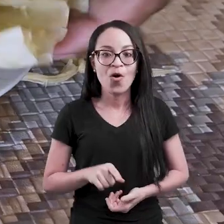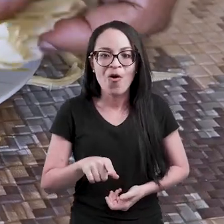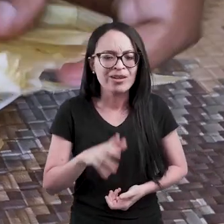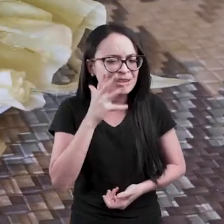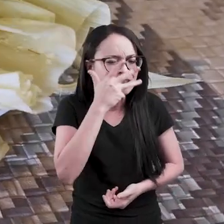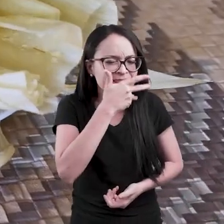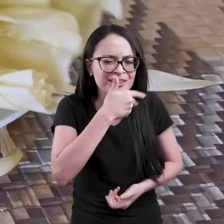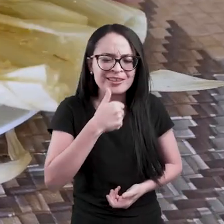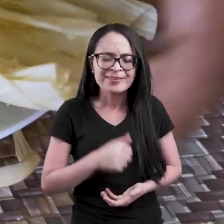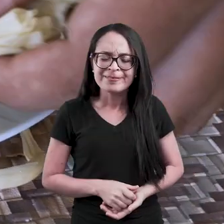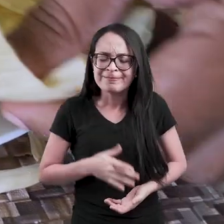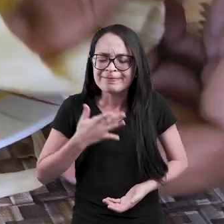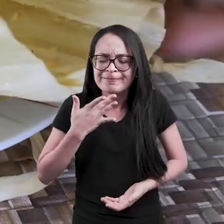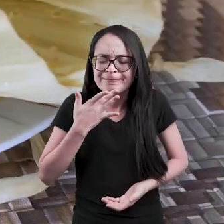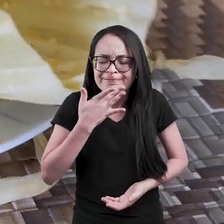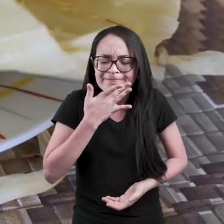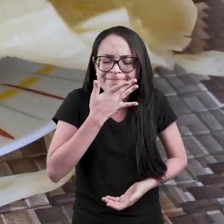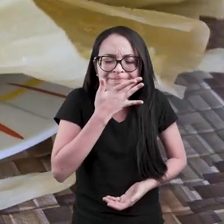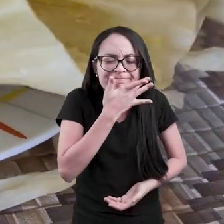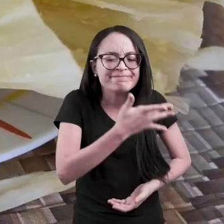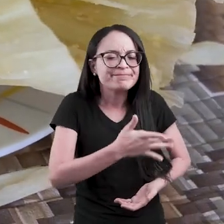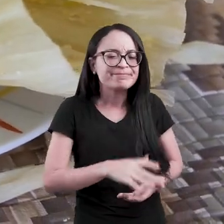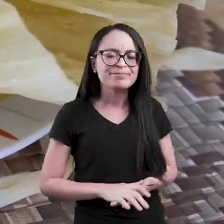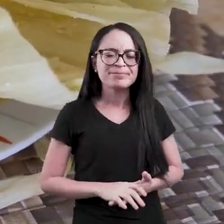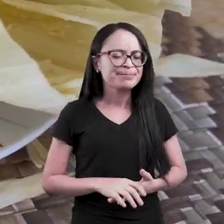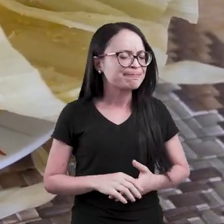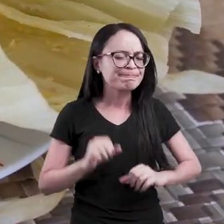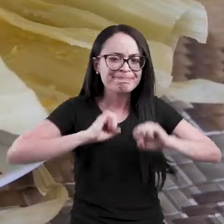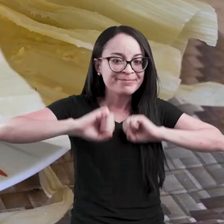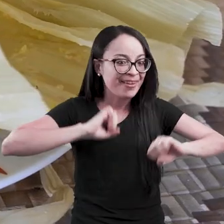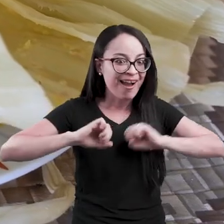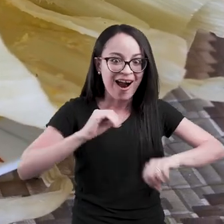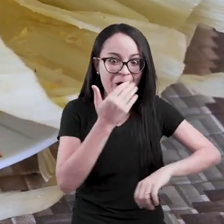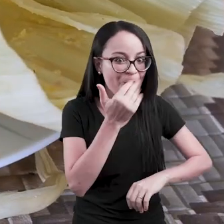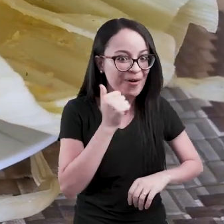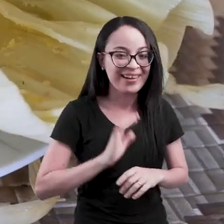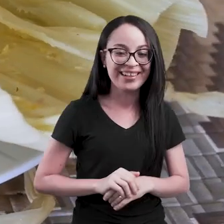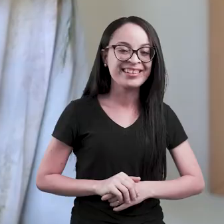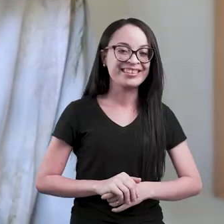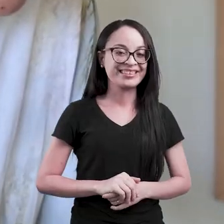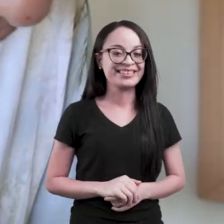Olha como tá linda. Macia, cremosa. Não vou resistir não, vou pra cima.